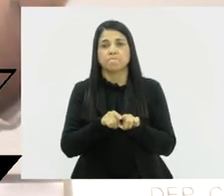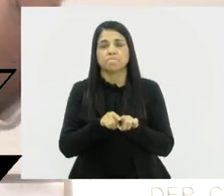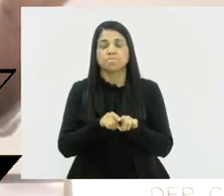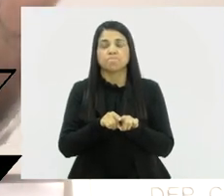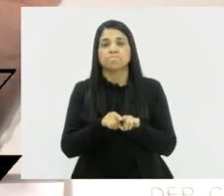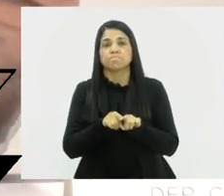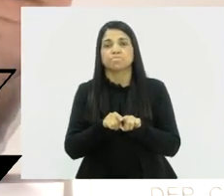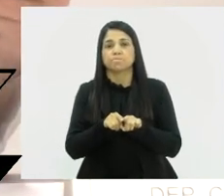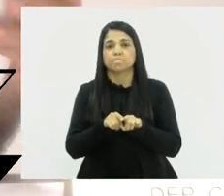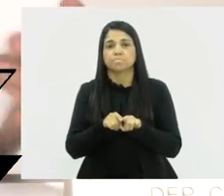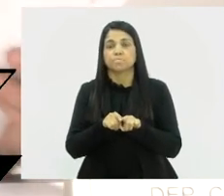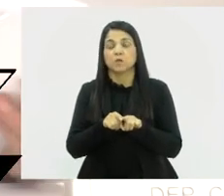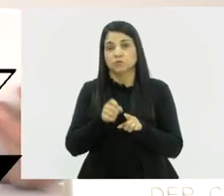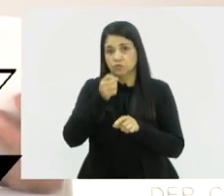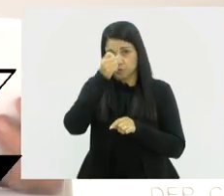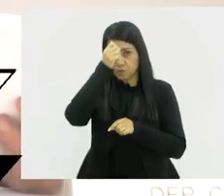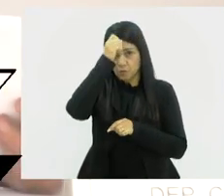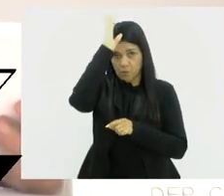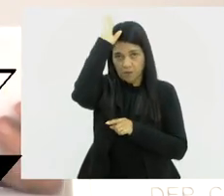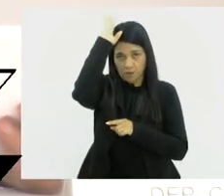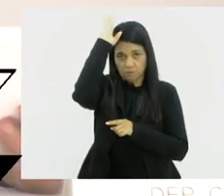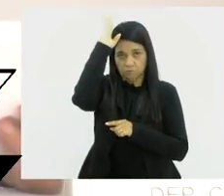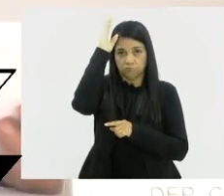questão dos bombeiros não estarem